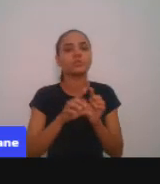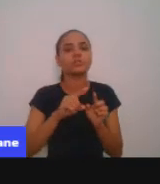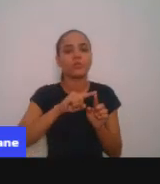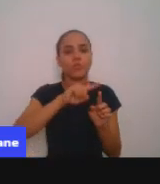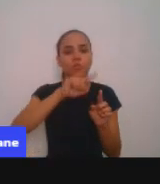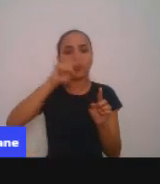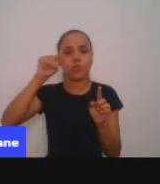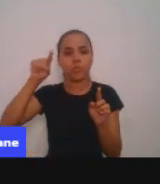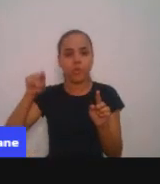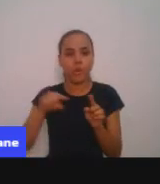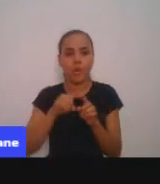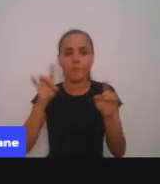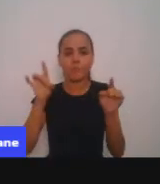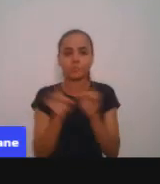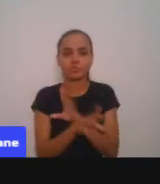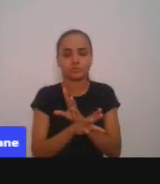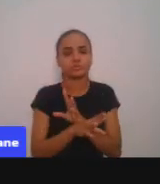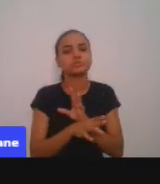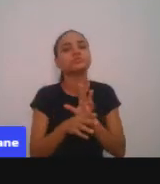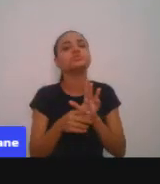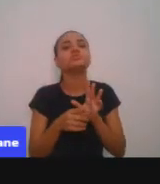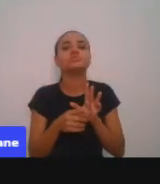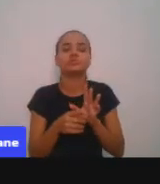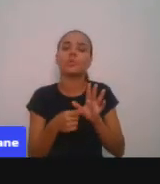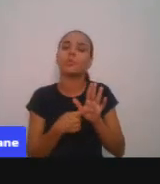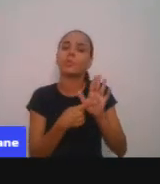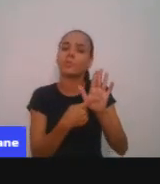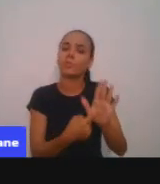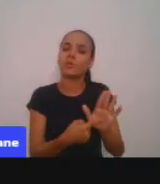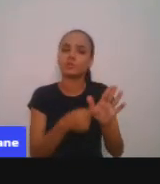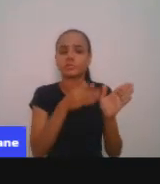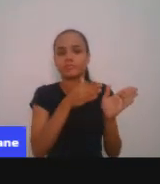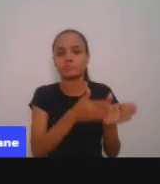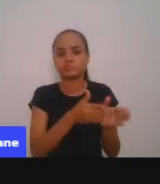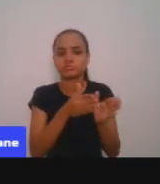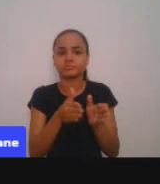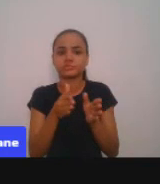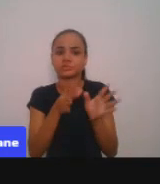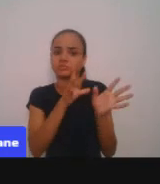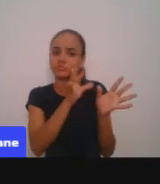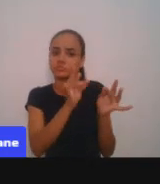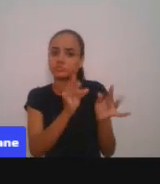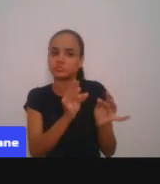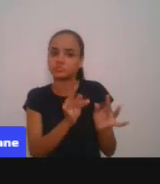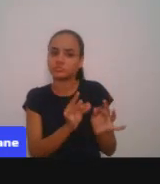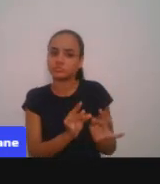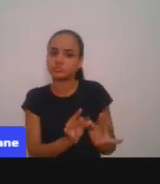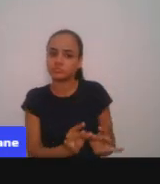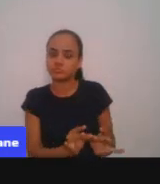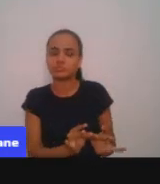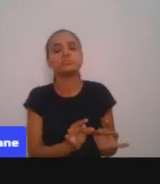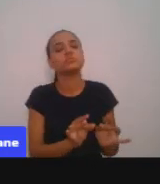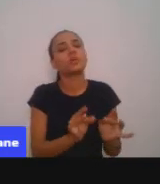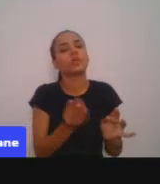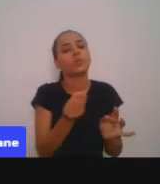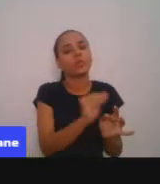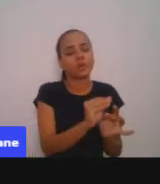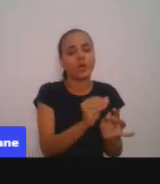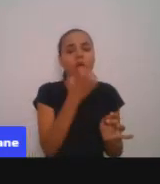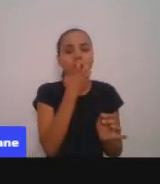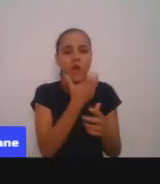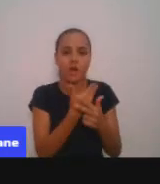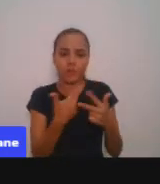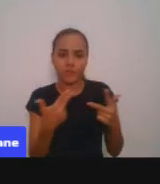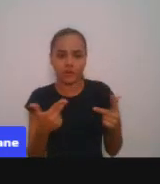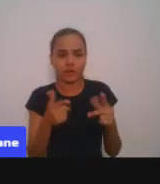a passo como é que você faz para colocar o animal, o número, a letra, a palavra,